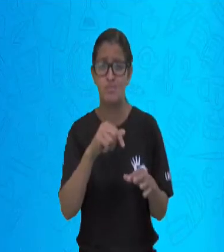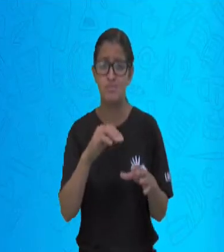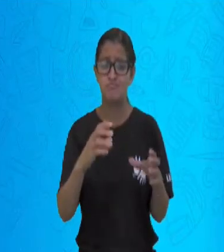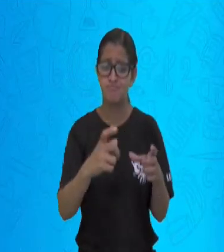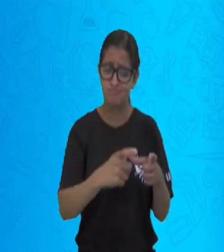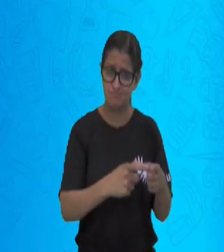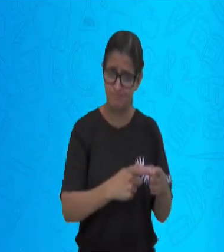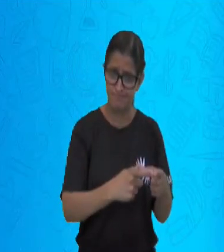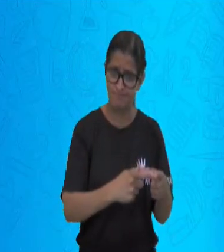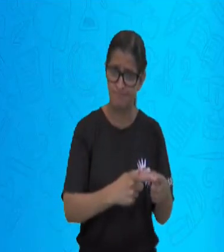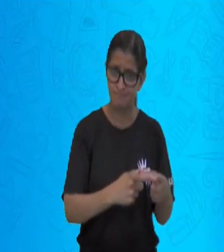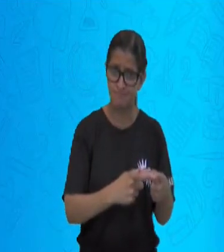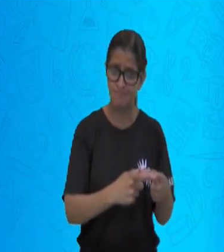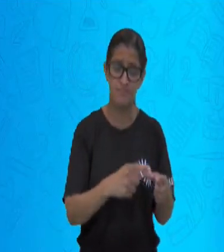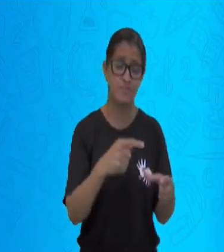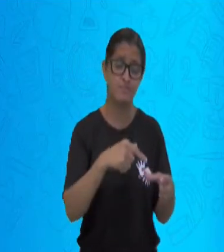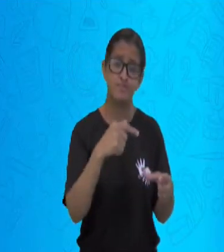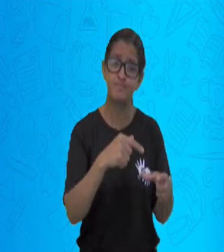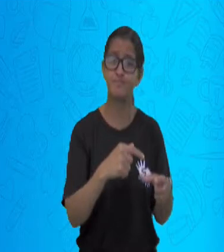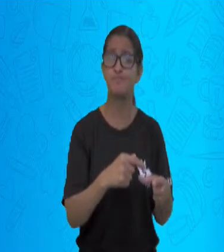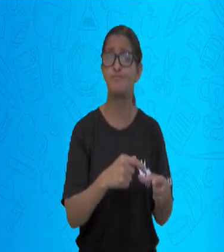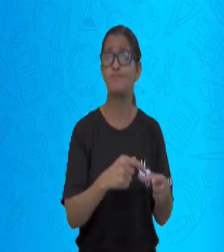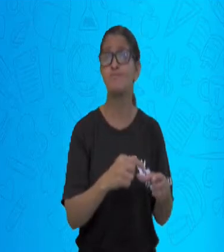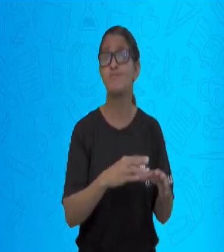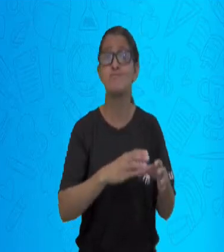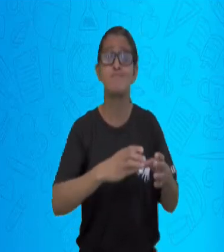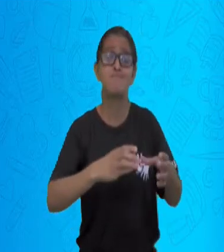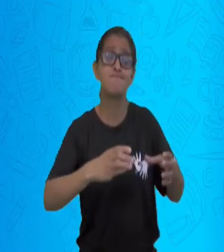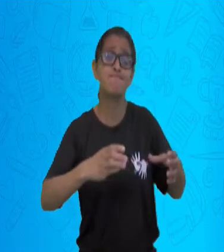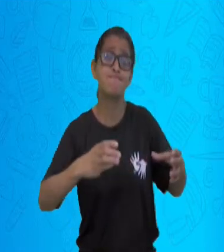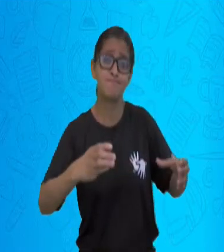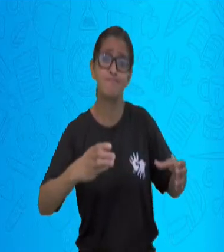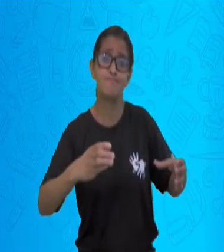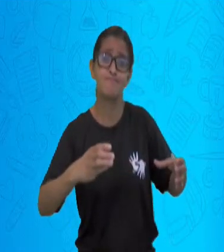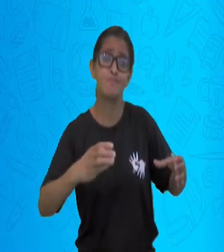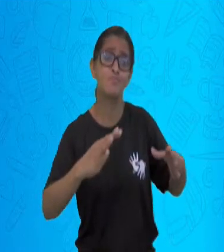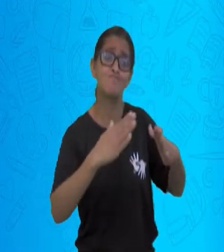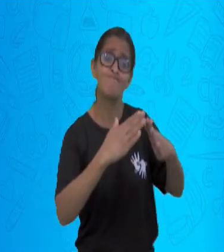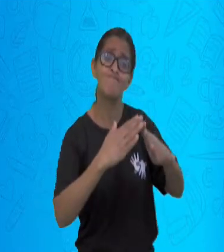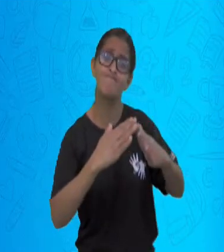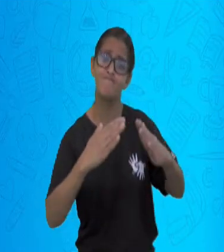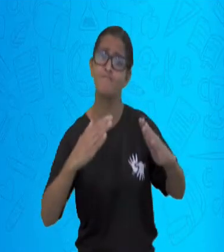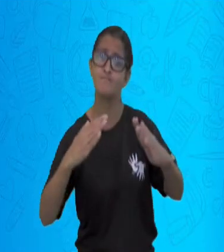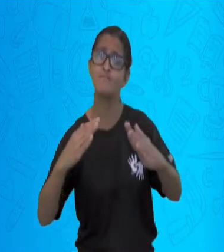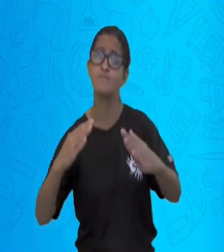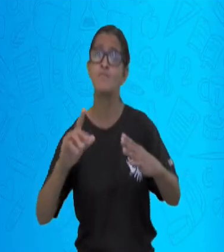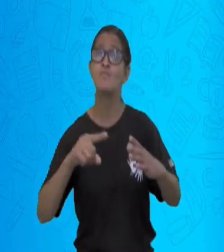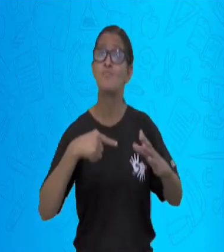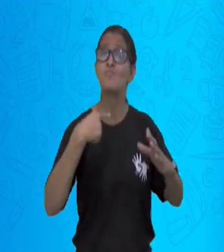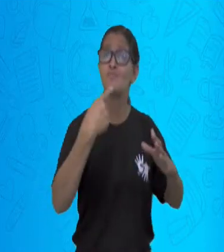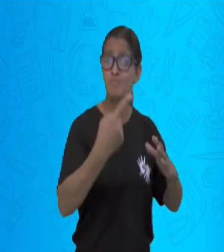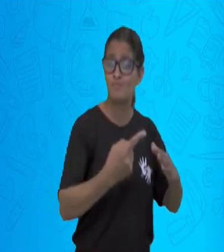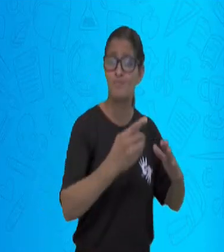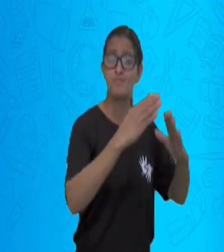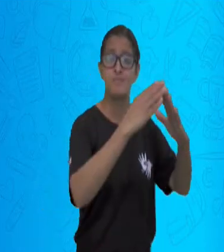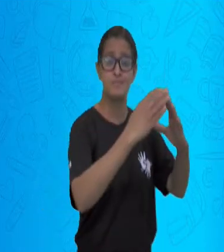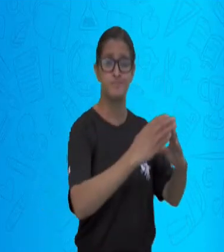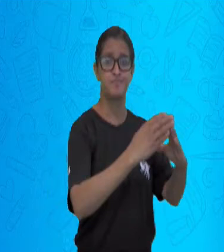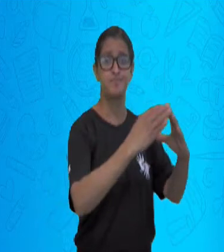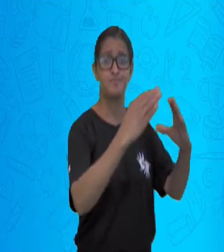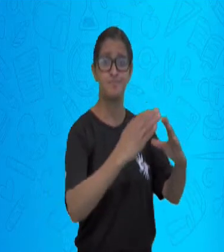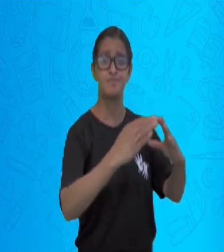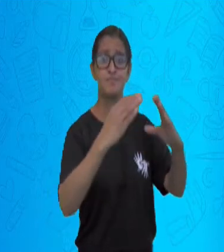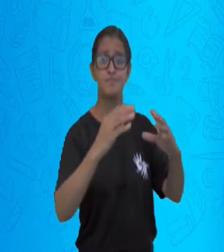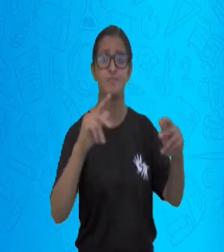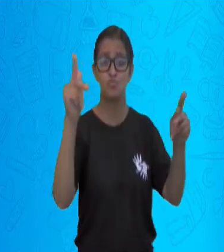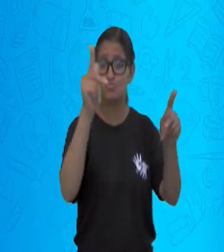Então, para se construir mais moradias, eu preciso de quê? Avançar naquele espaço. Né? Então, se eu preciso de construir praças, shopping